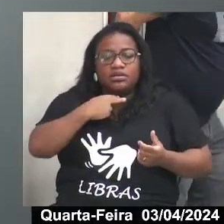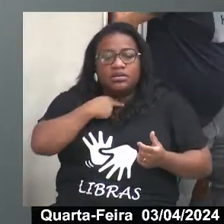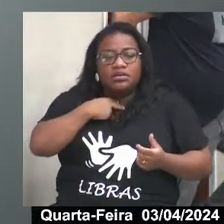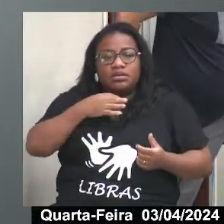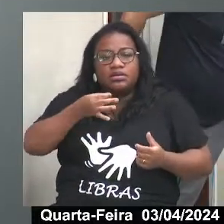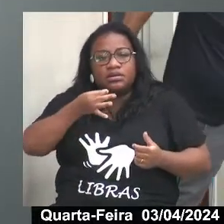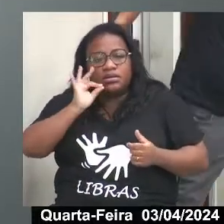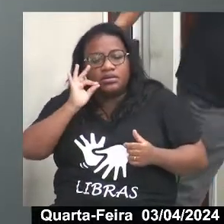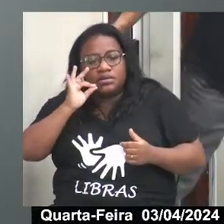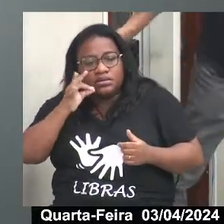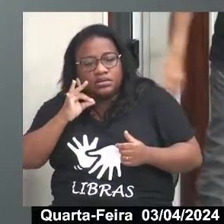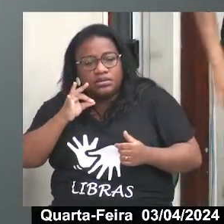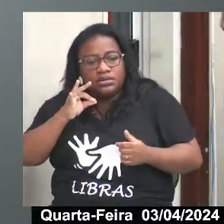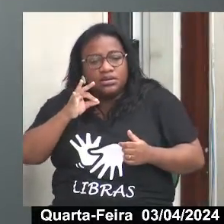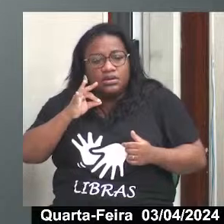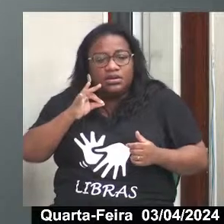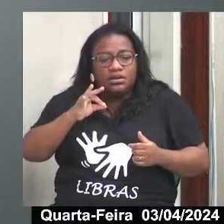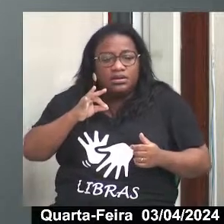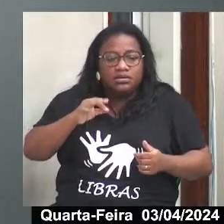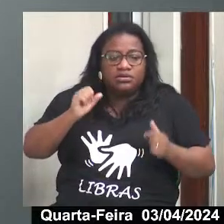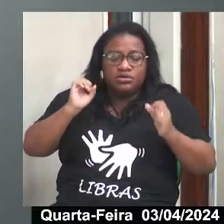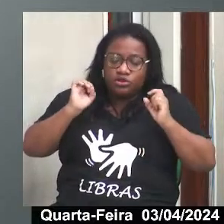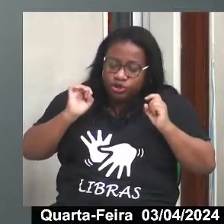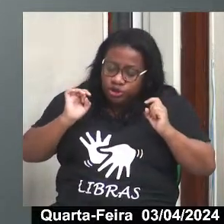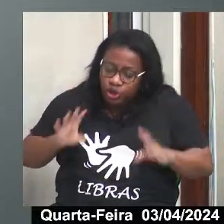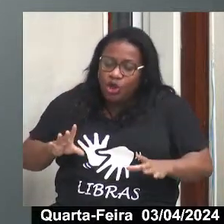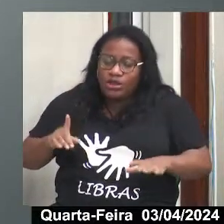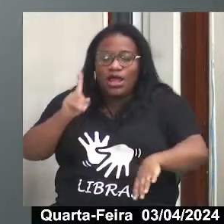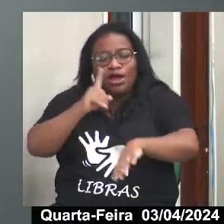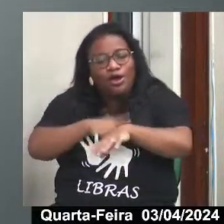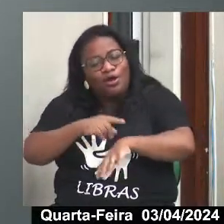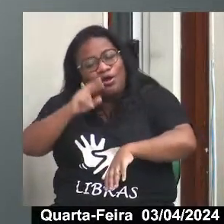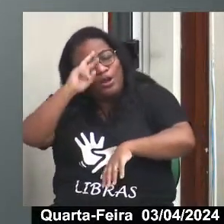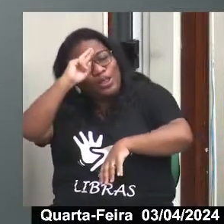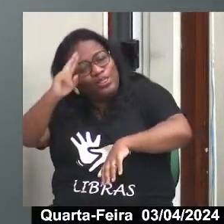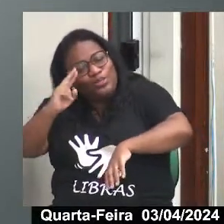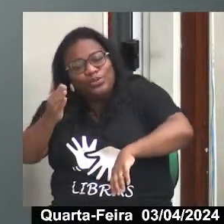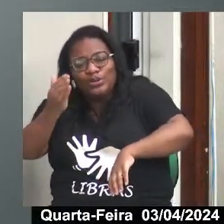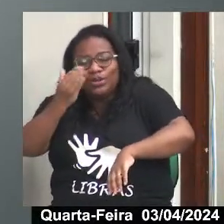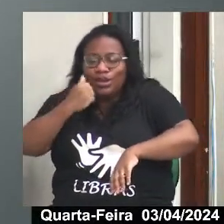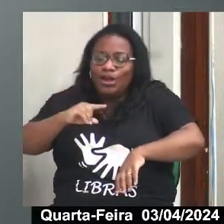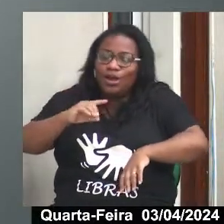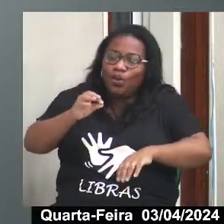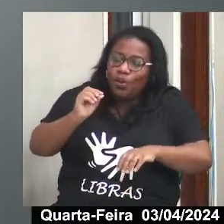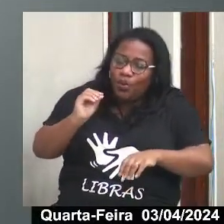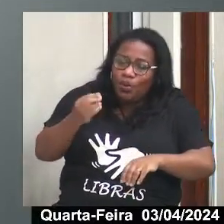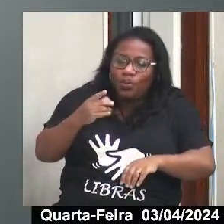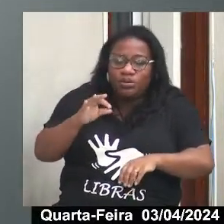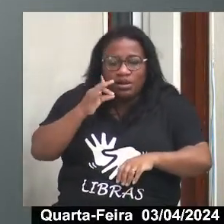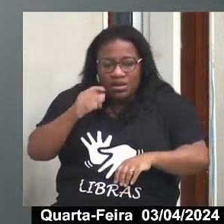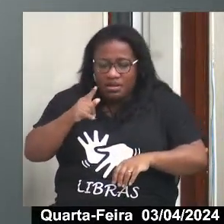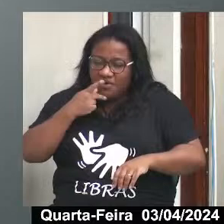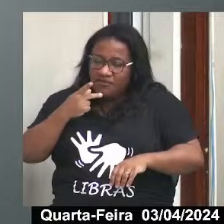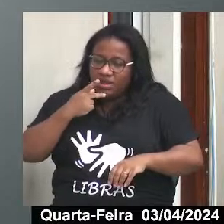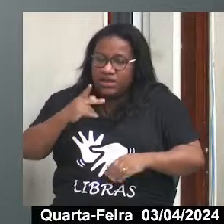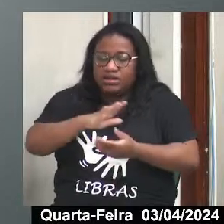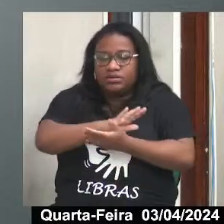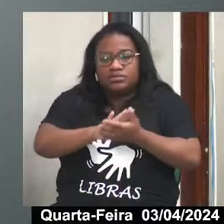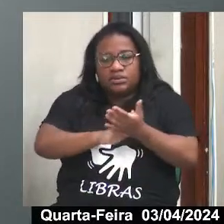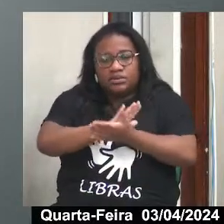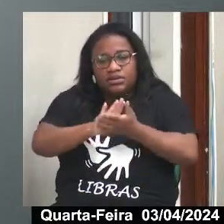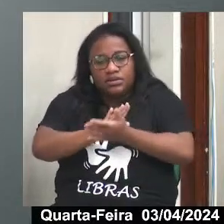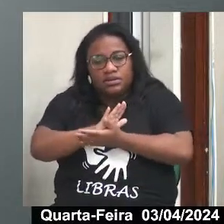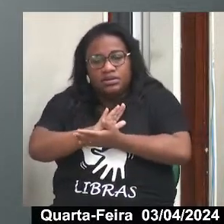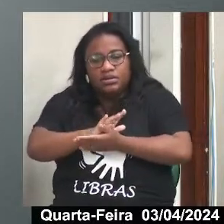café, e parece que vocês chegam logo na hora que o pessoal está jantando ou está tendo o direito de tomar um café para falar que não está fazendo